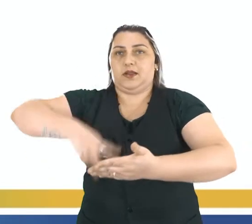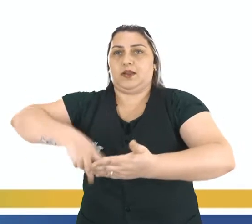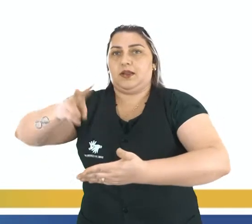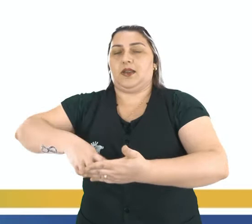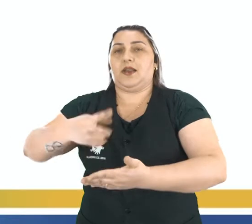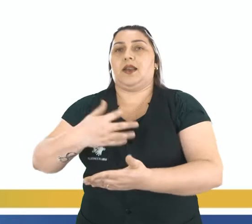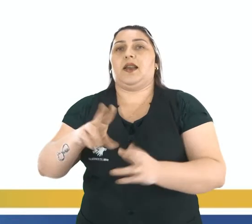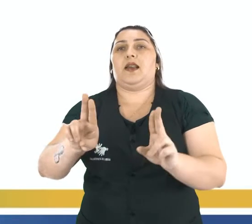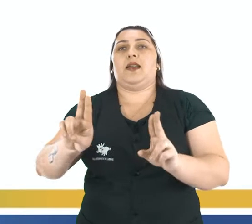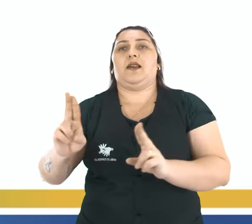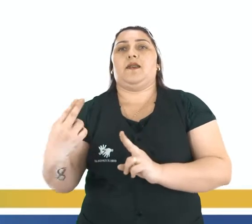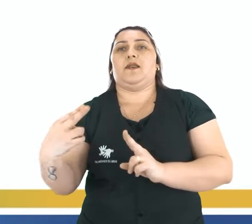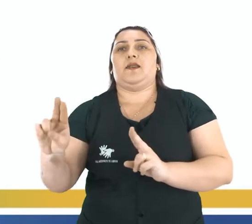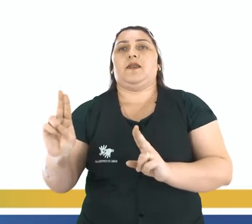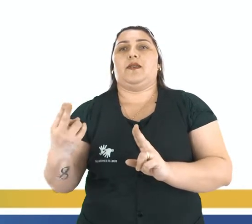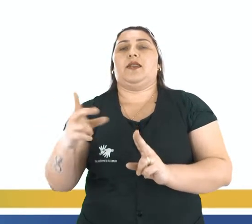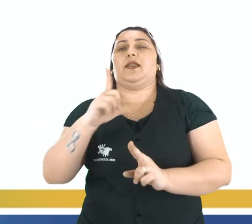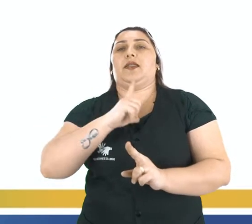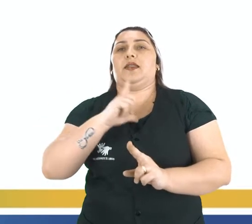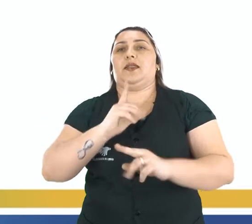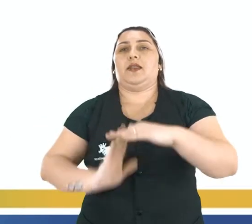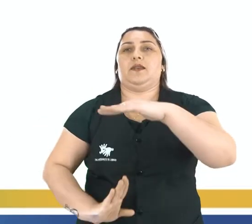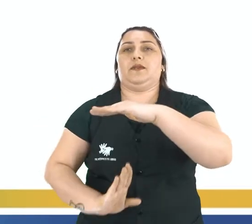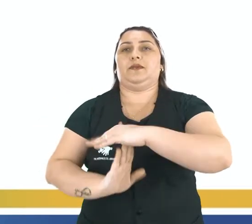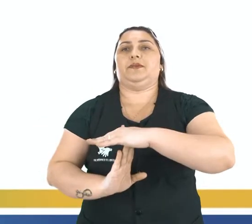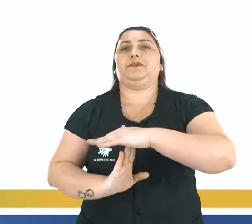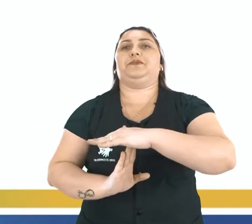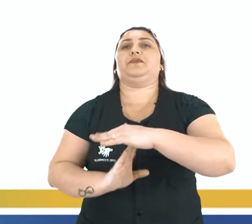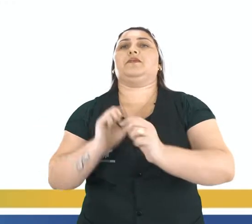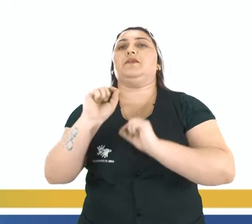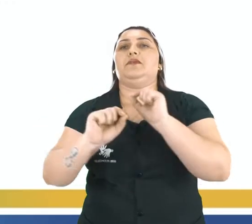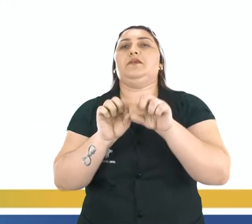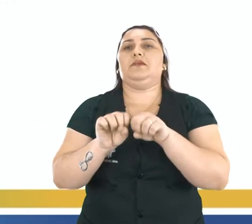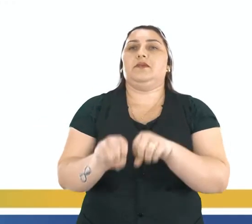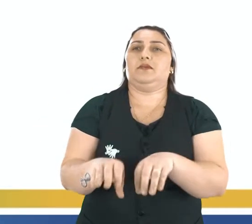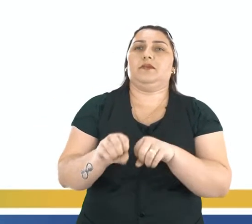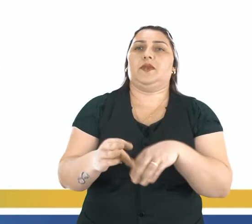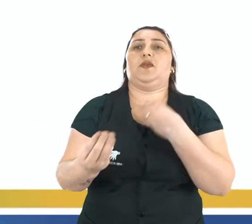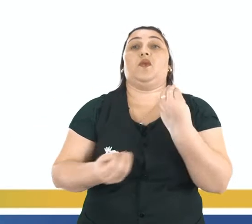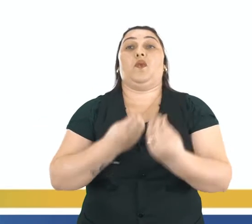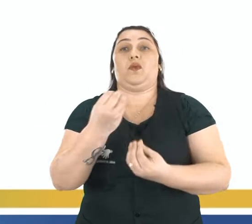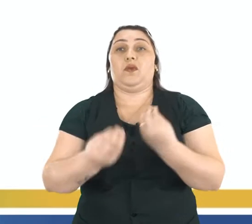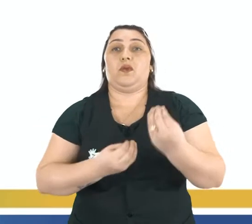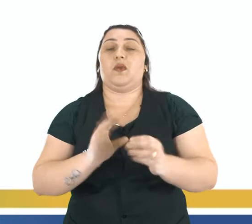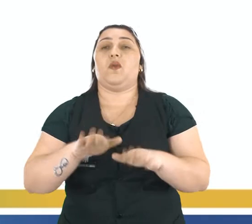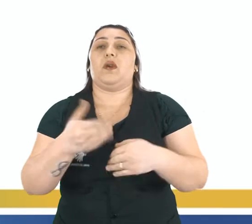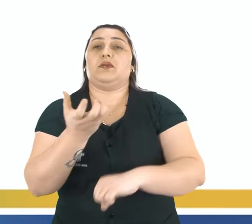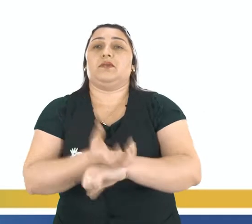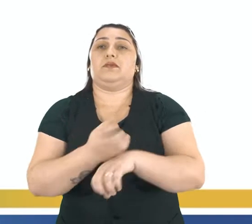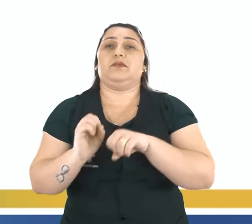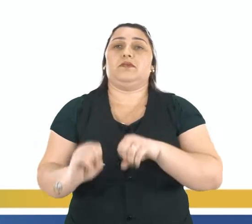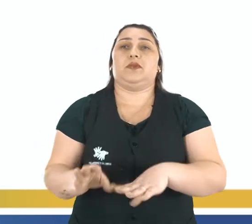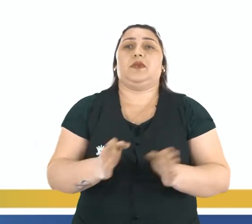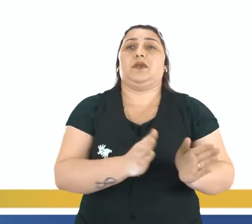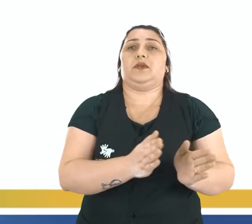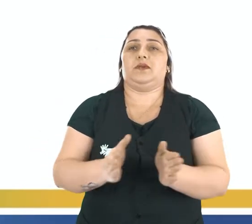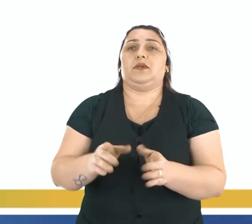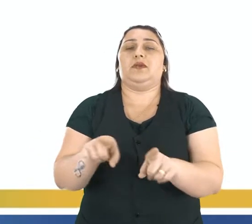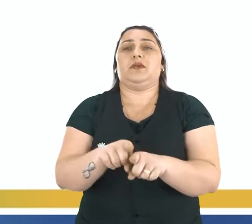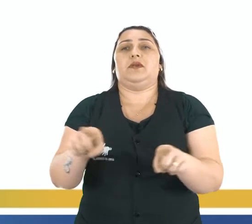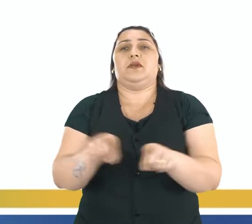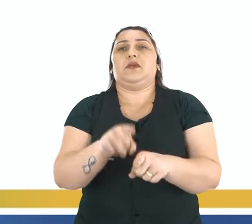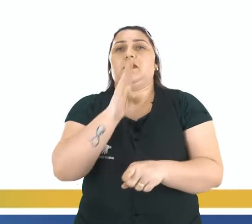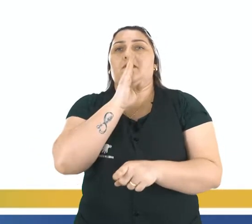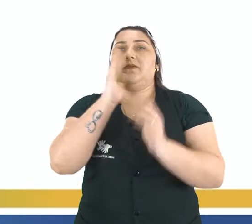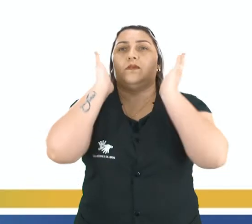As universidades elas vão ter uma limitação no que era ensinado, em como era ensinado. Então esse período de censura também vai